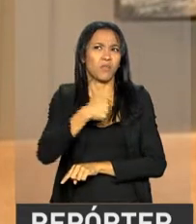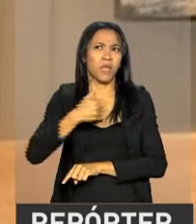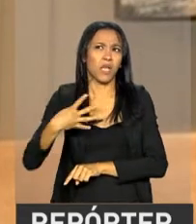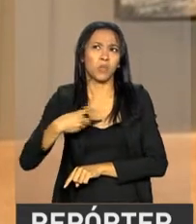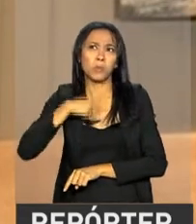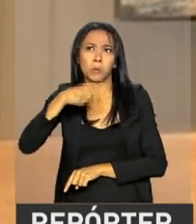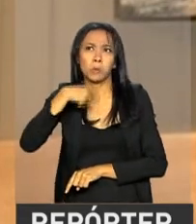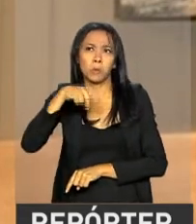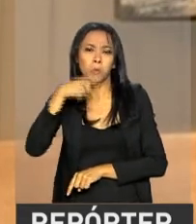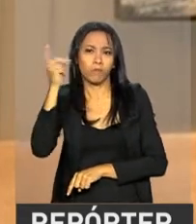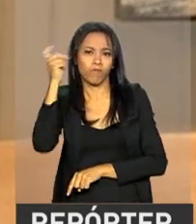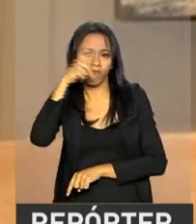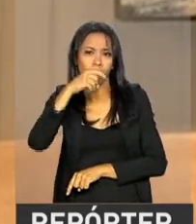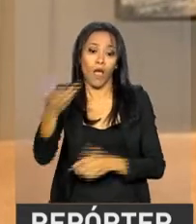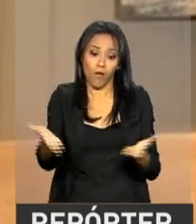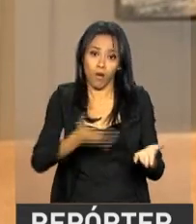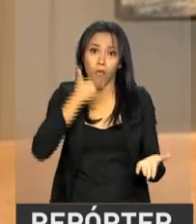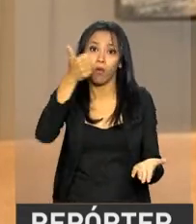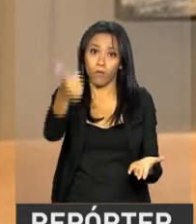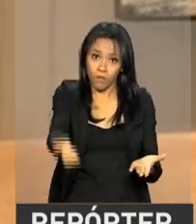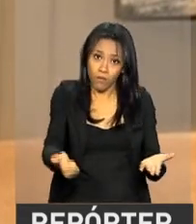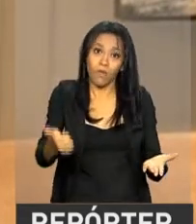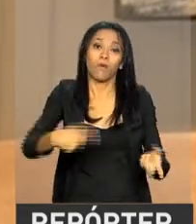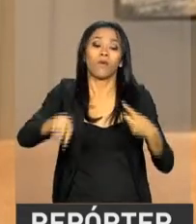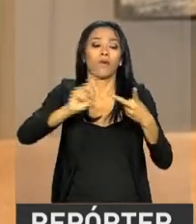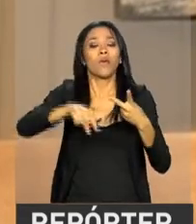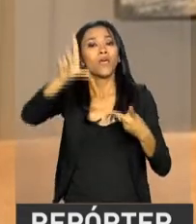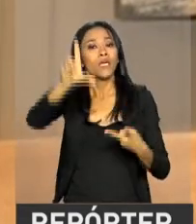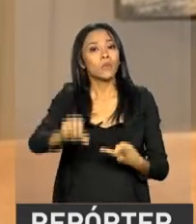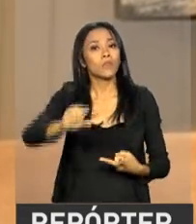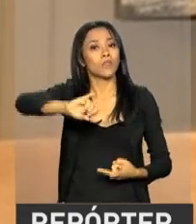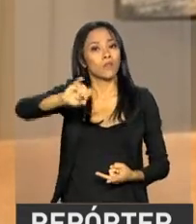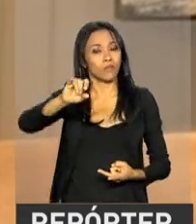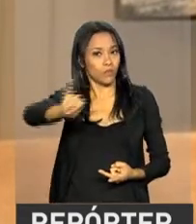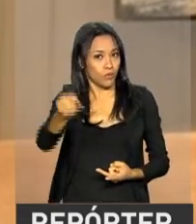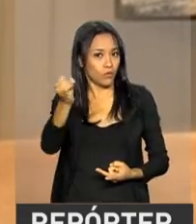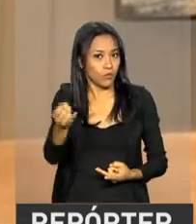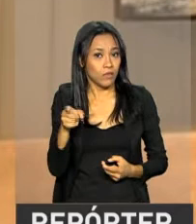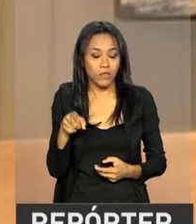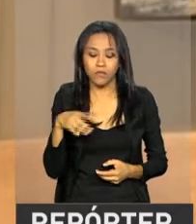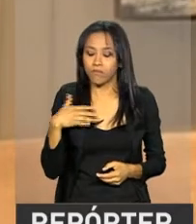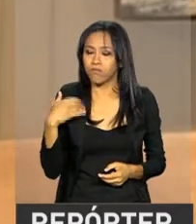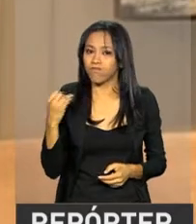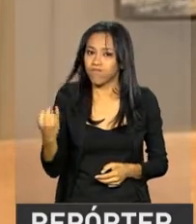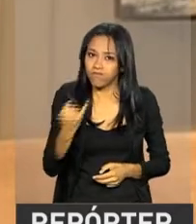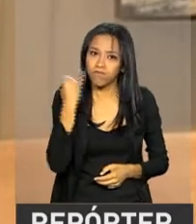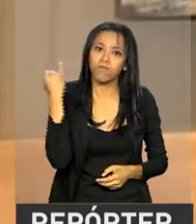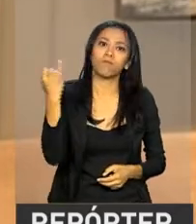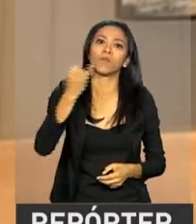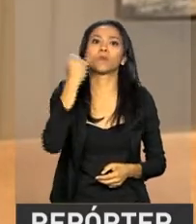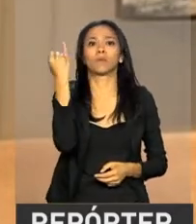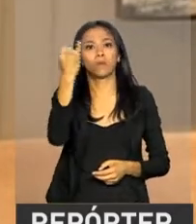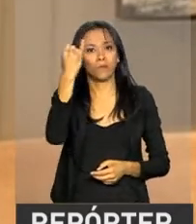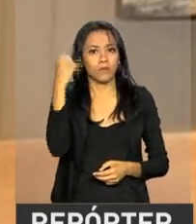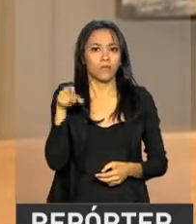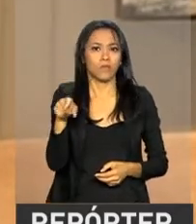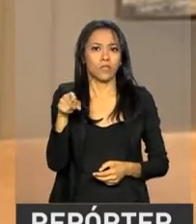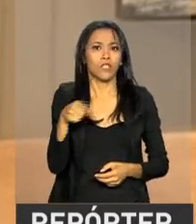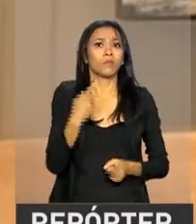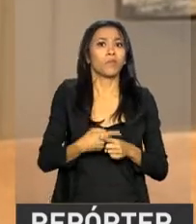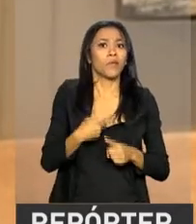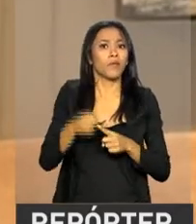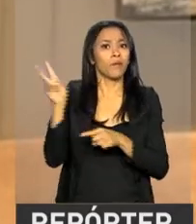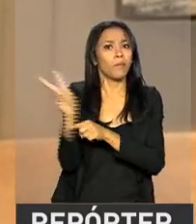uma notícia favorável à redução da taxa de juro um papel importante nesse aspecto e com crédito mais